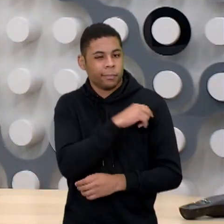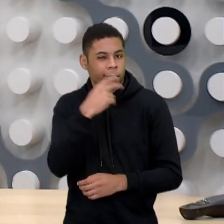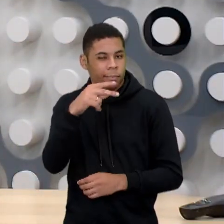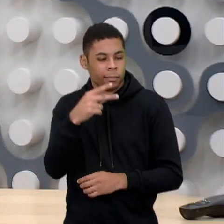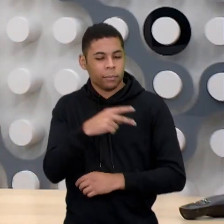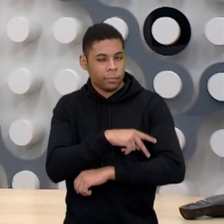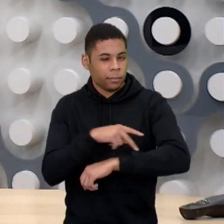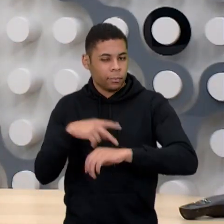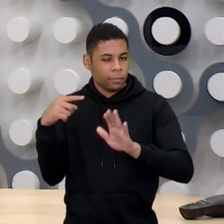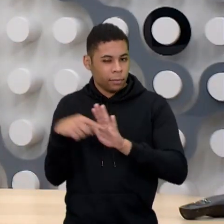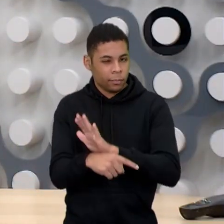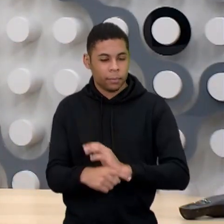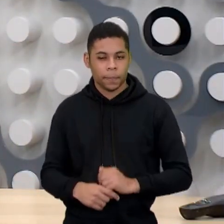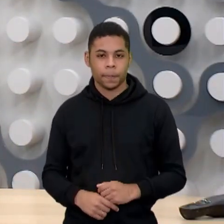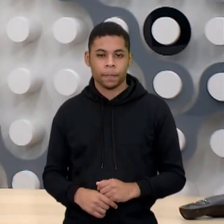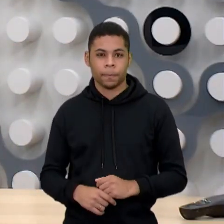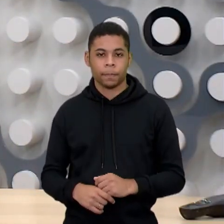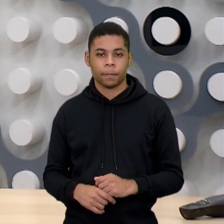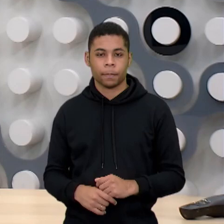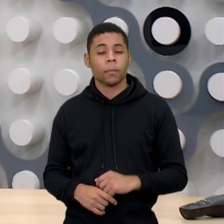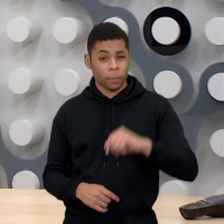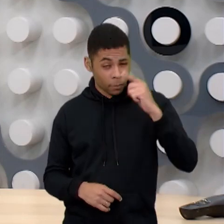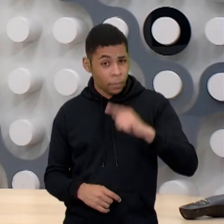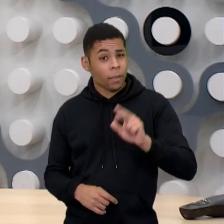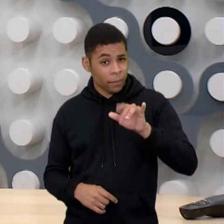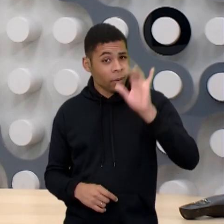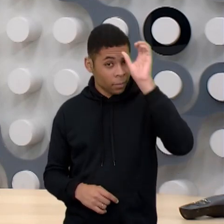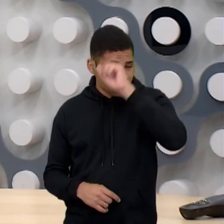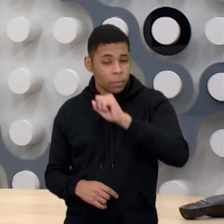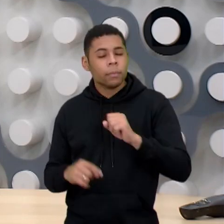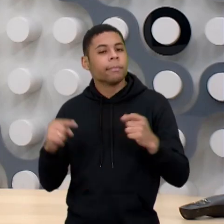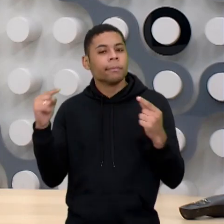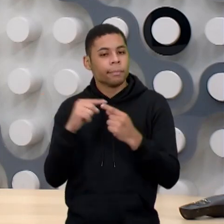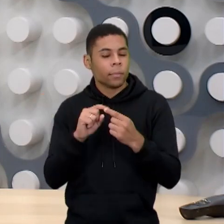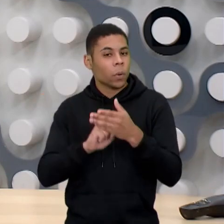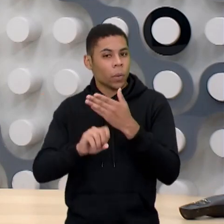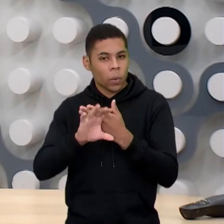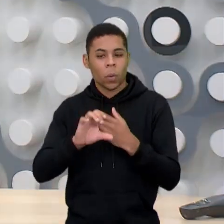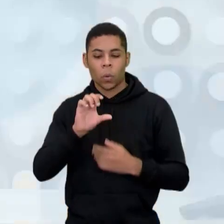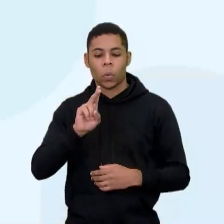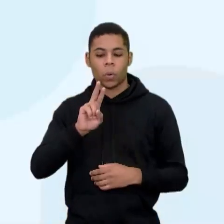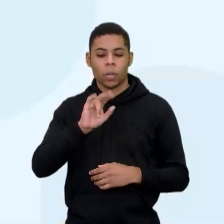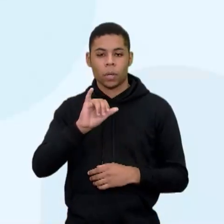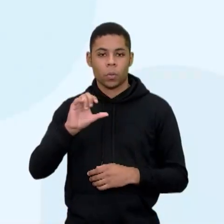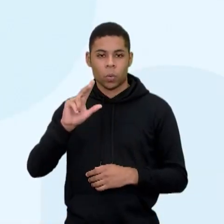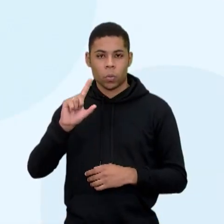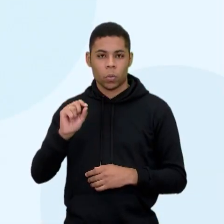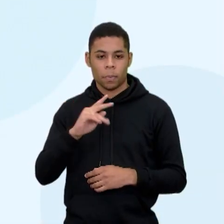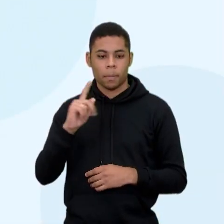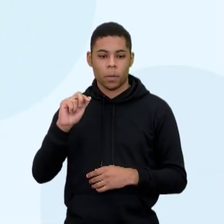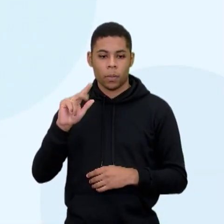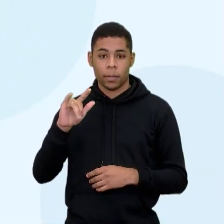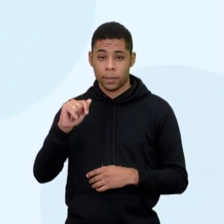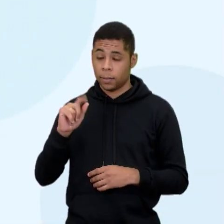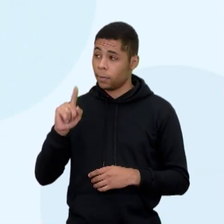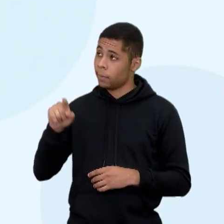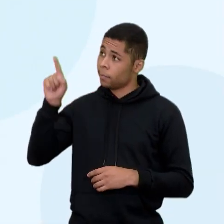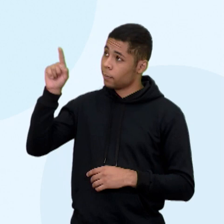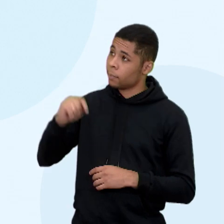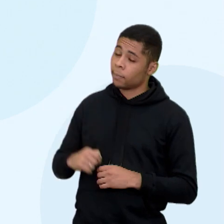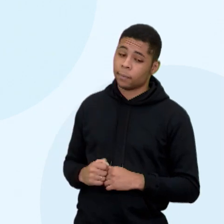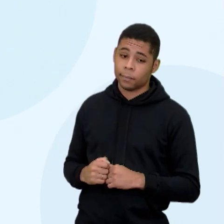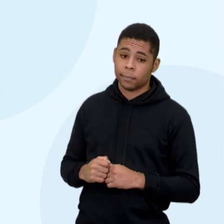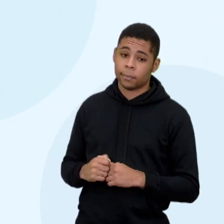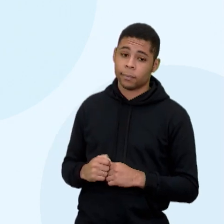do aprofundamento. E também temos habilidades do currículo paulista, que são essas duas habilidades também